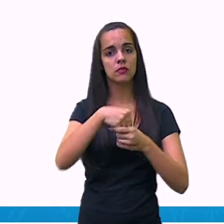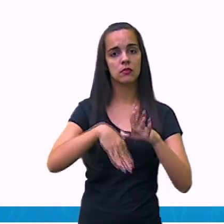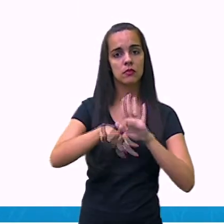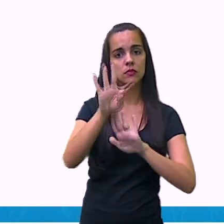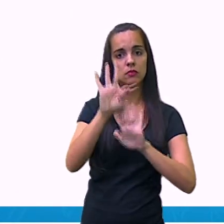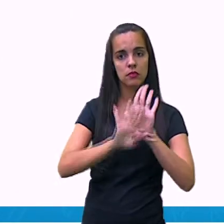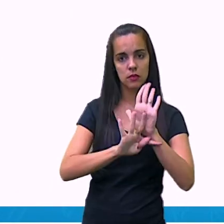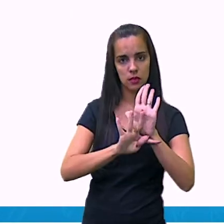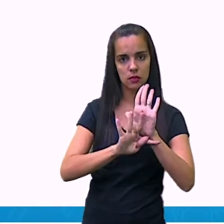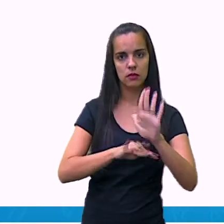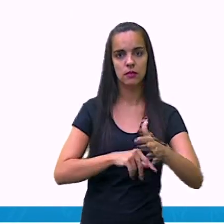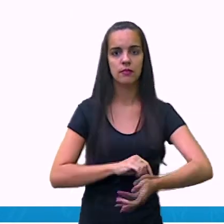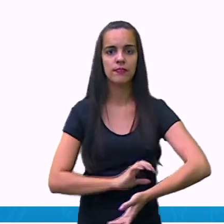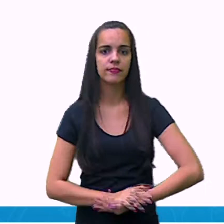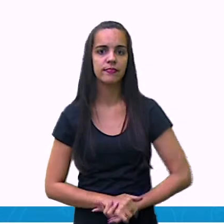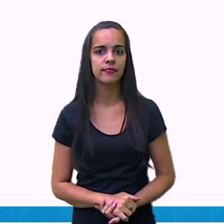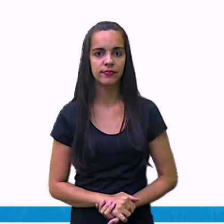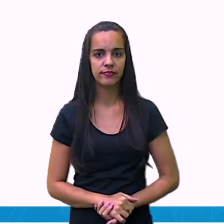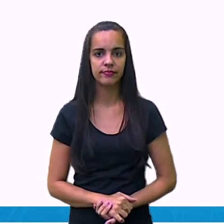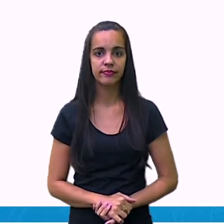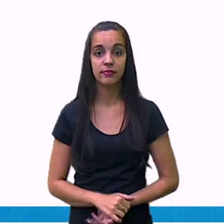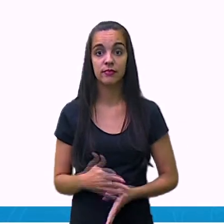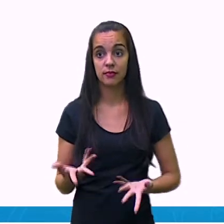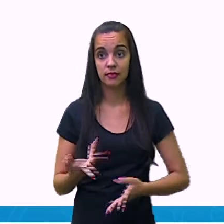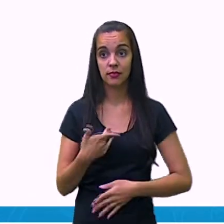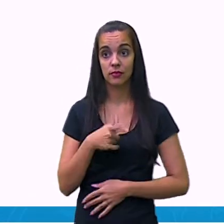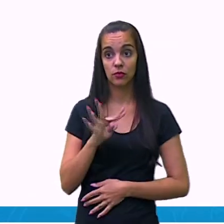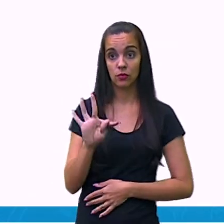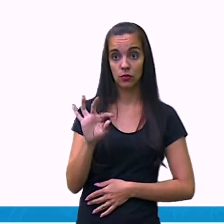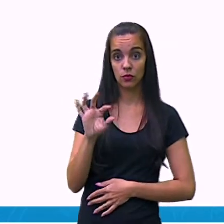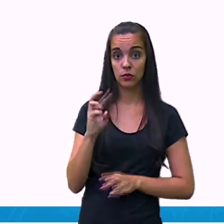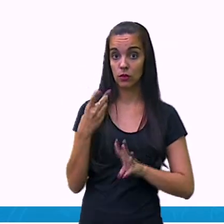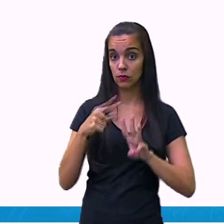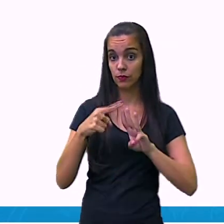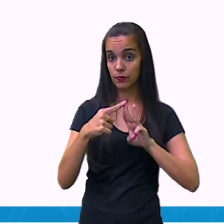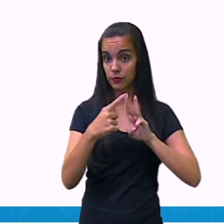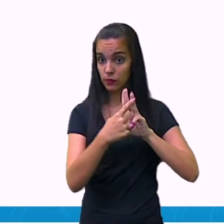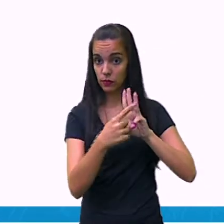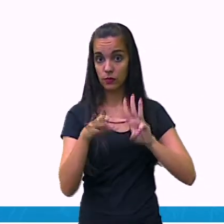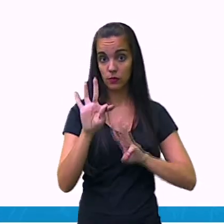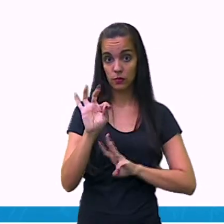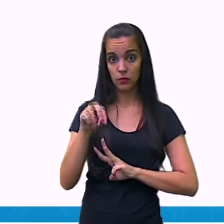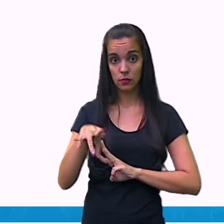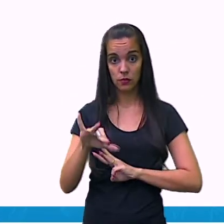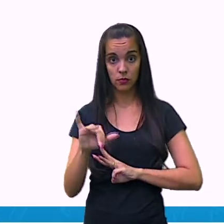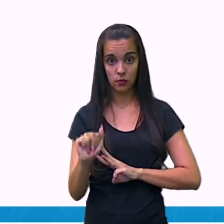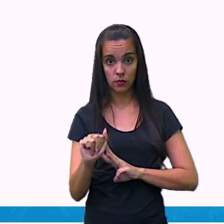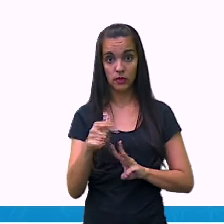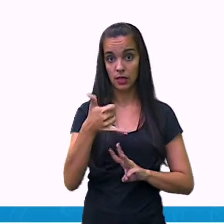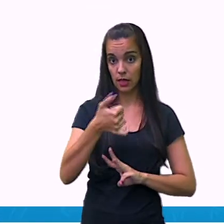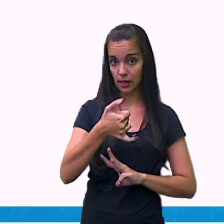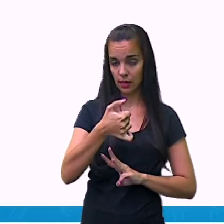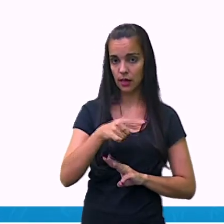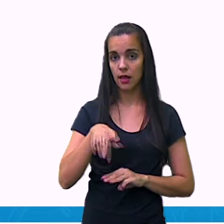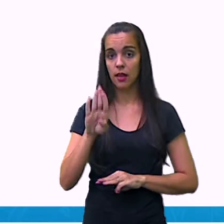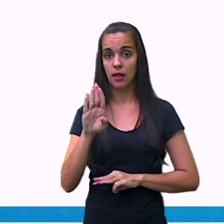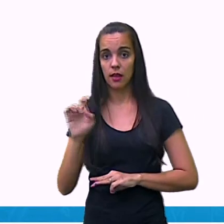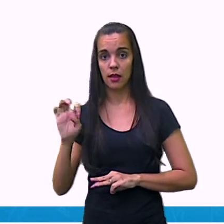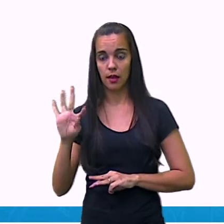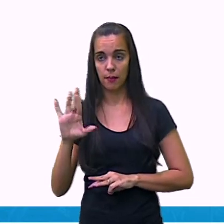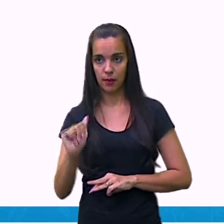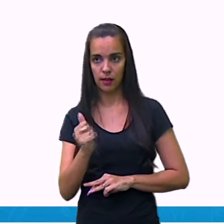personagens do texto? São 3. Tônia, a caneta, e